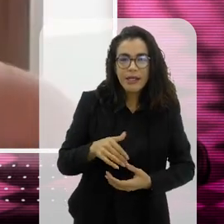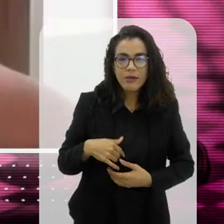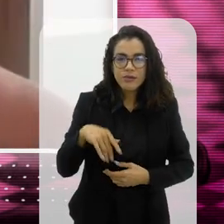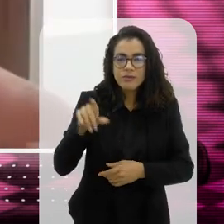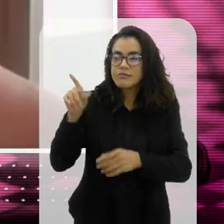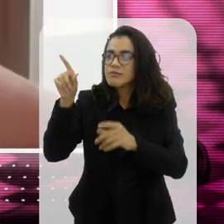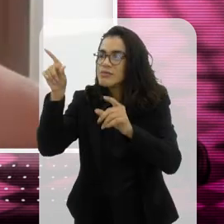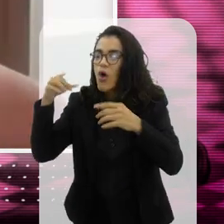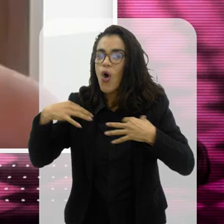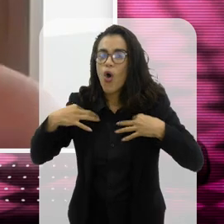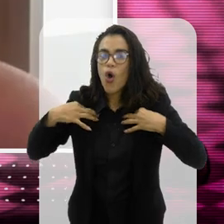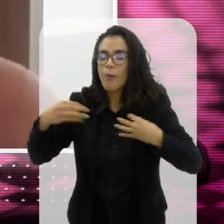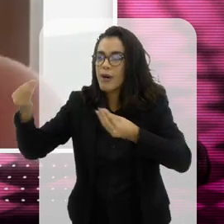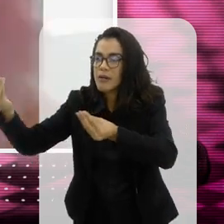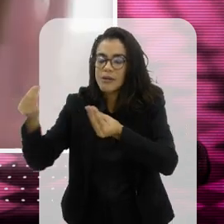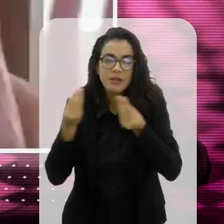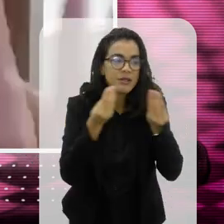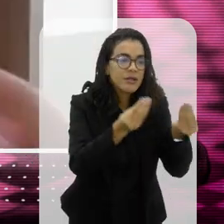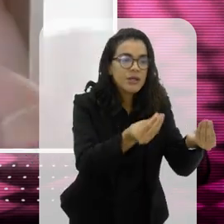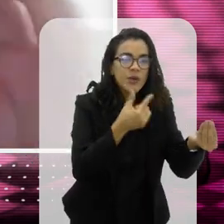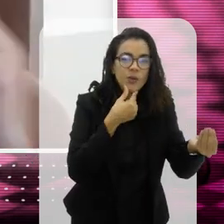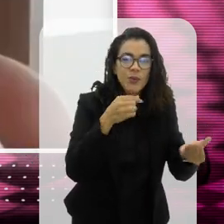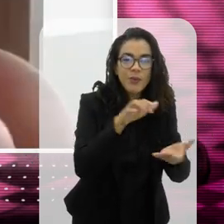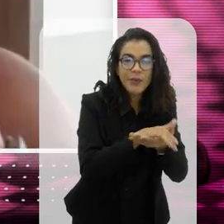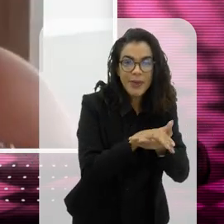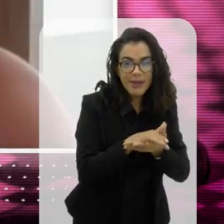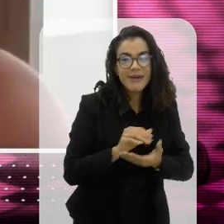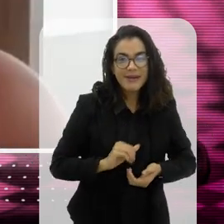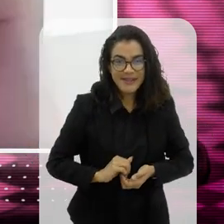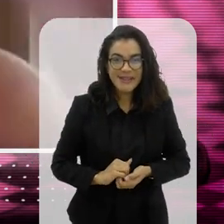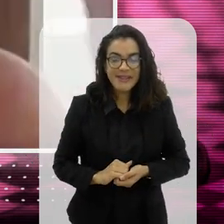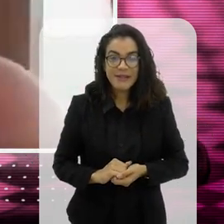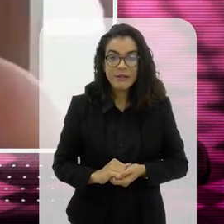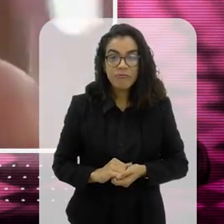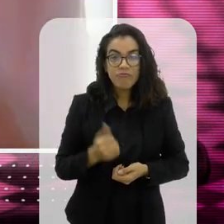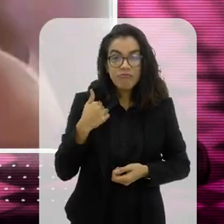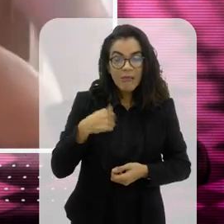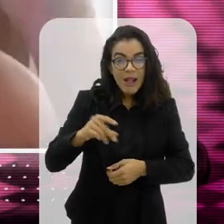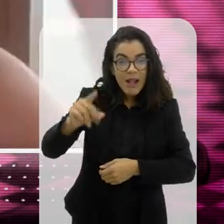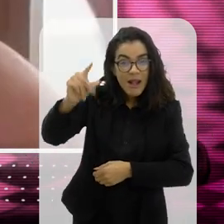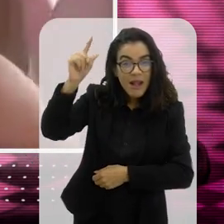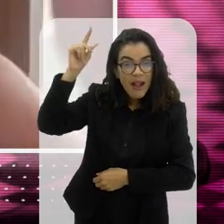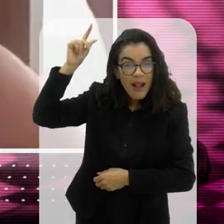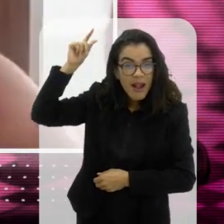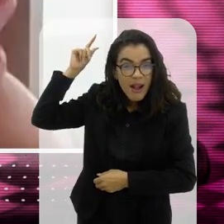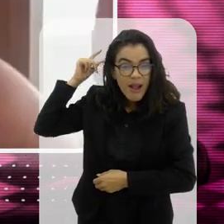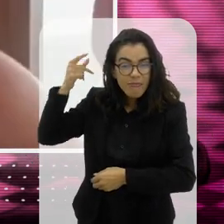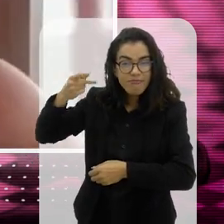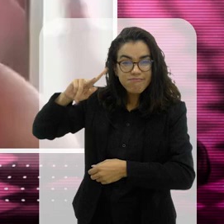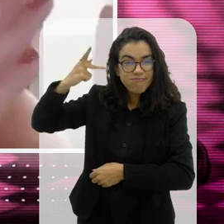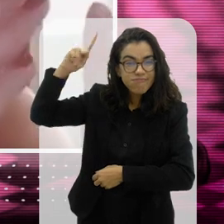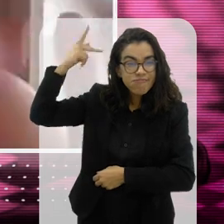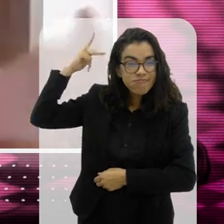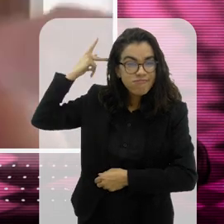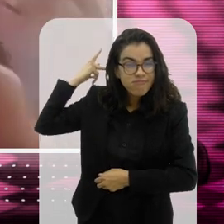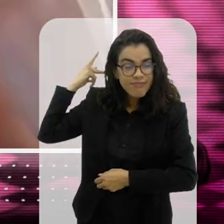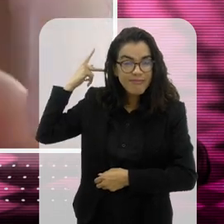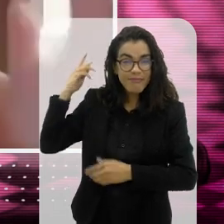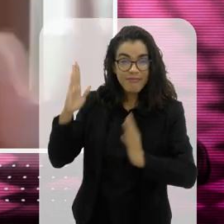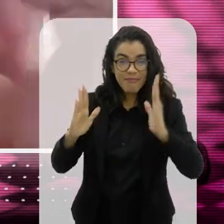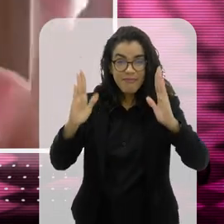roupa que o marido ia trabalhar. Ok, né? Se a gente pensa no espaço-tempo e localiza essa mulher lá naquele